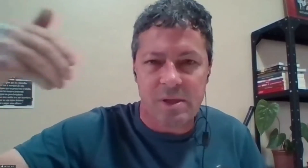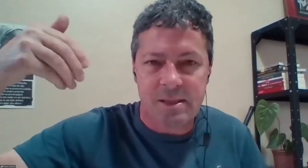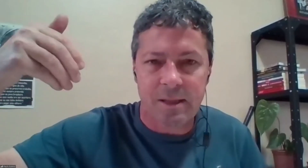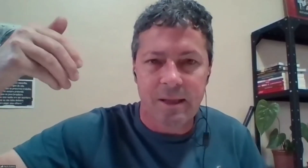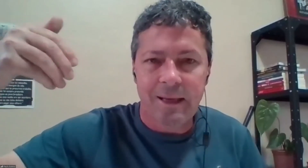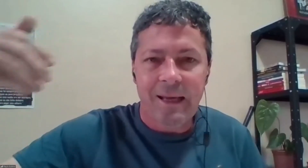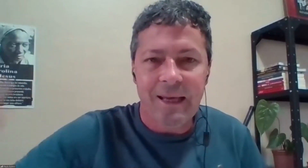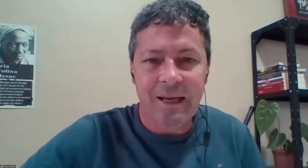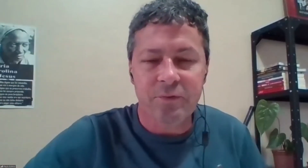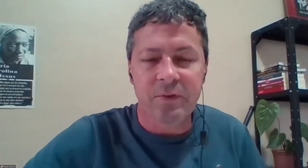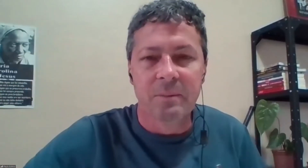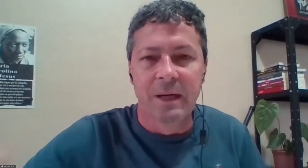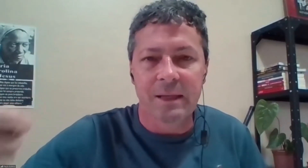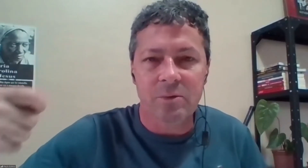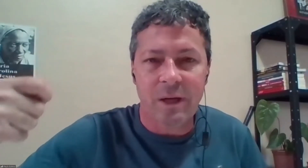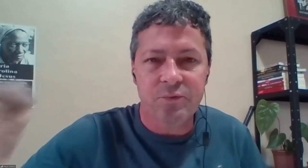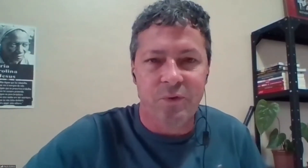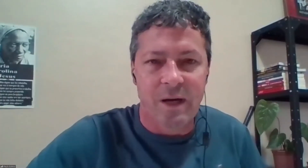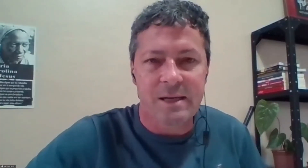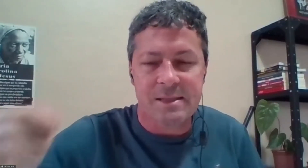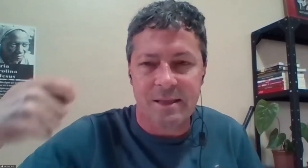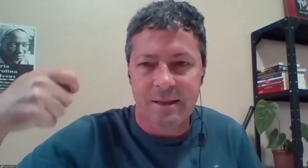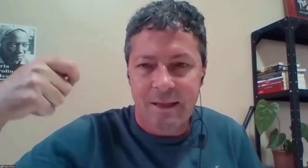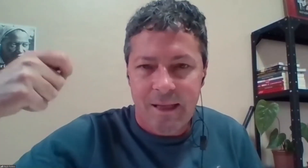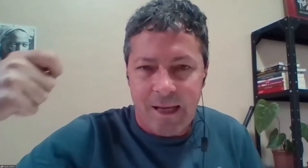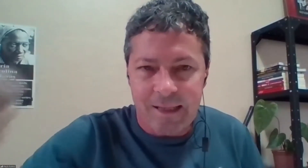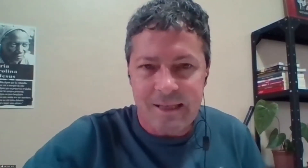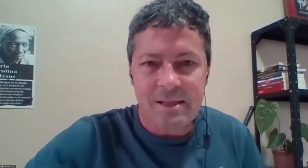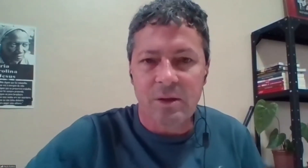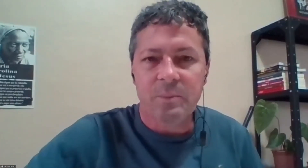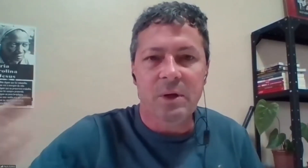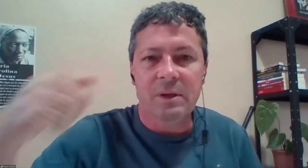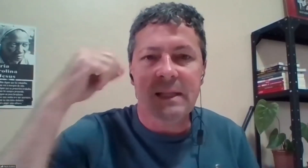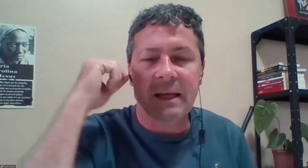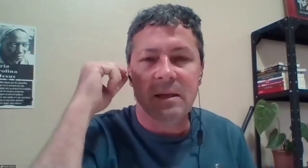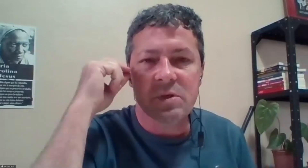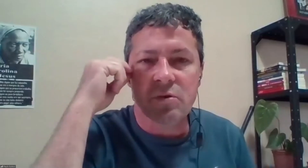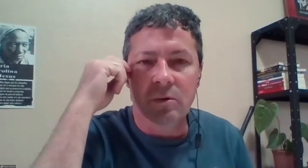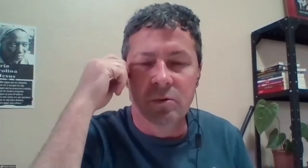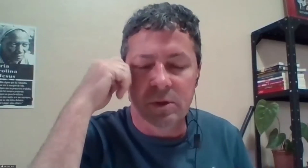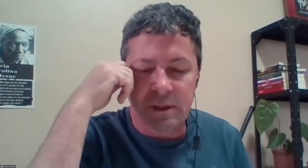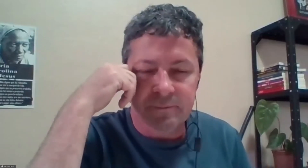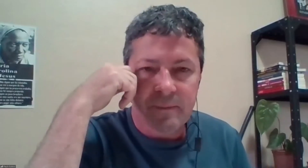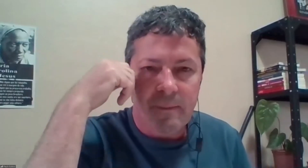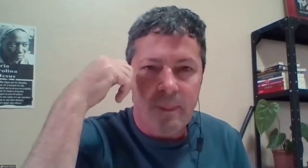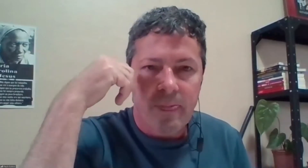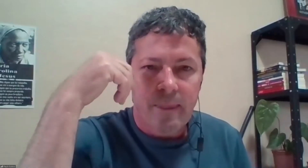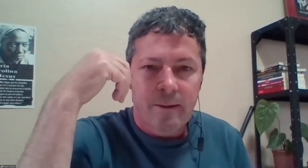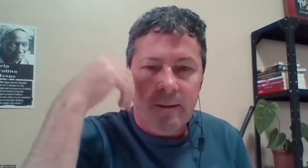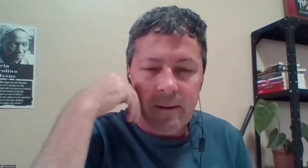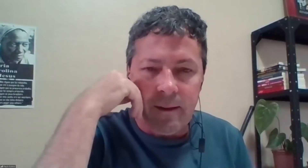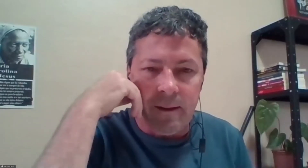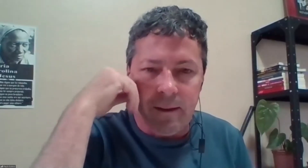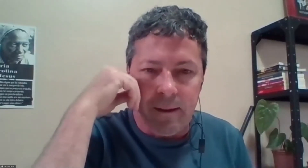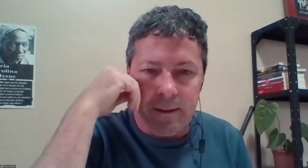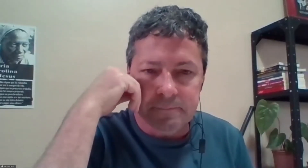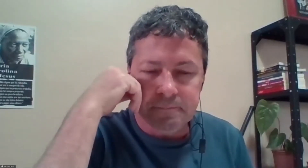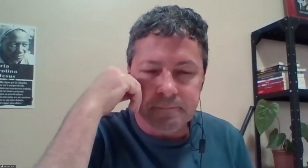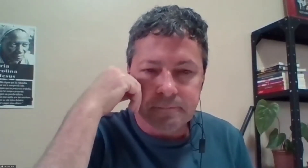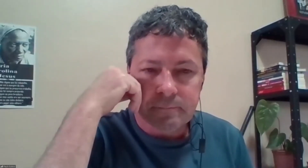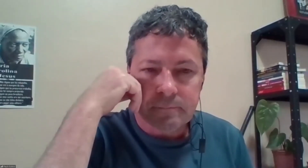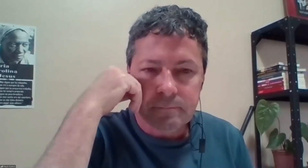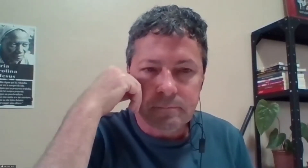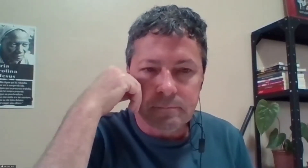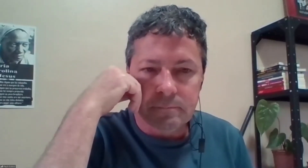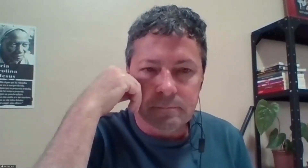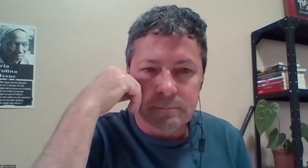sigamos assim, reafirmando a infância, a questão da prioridade absoluta, é